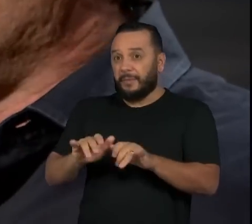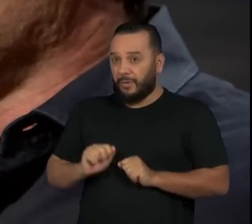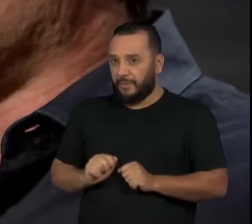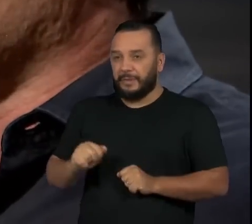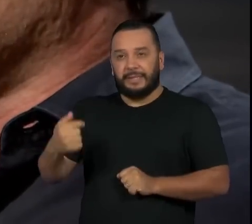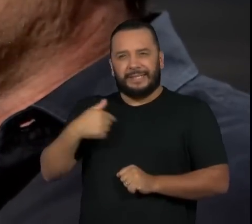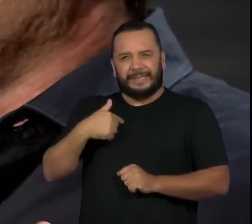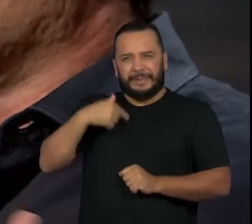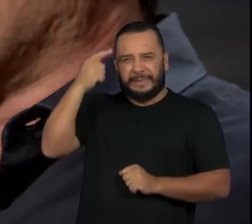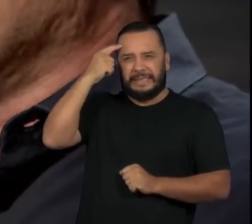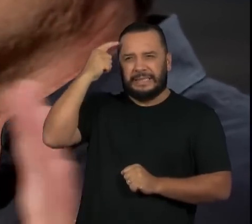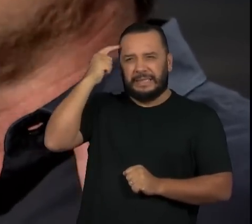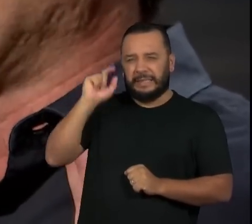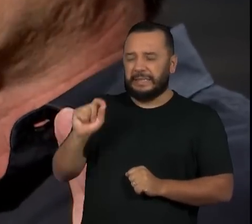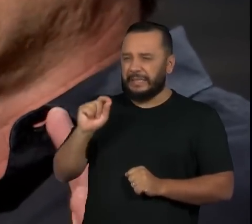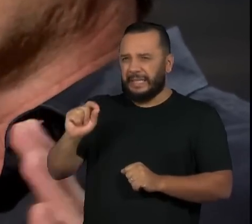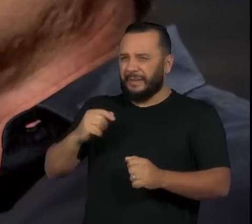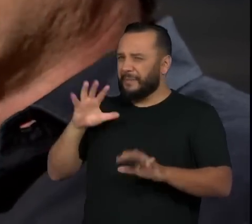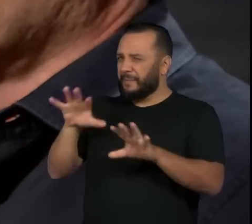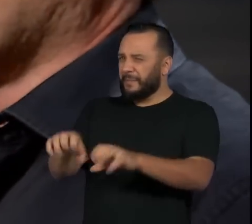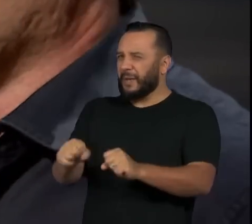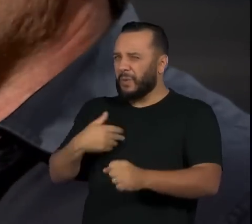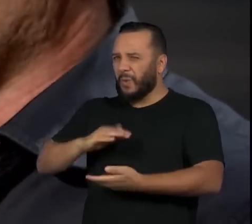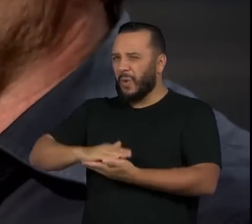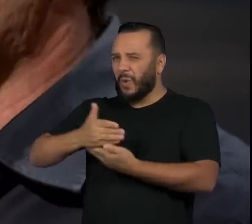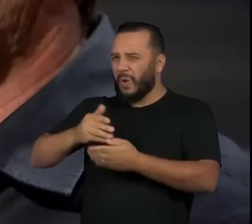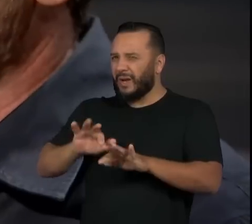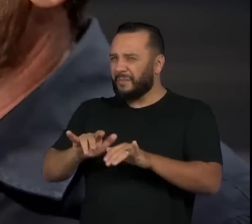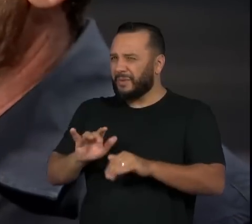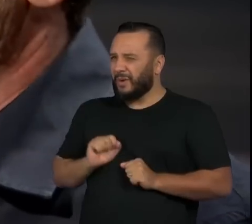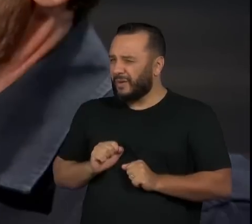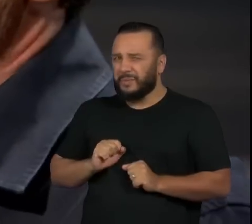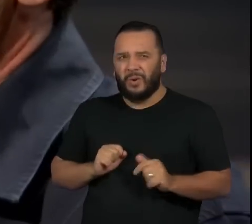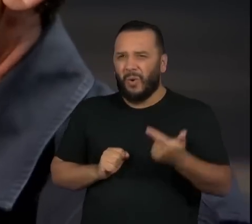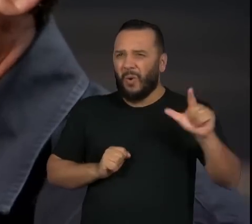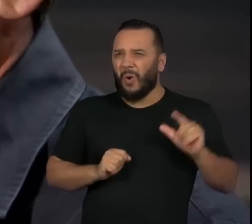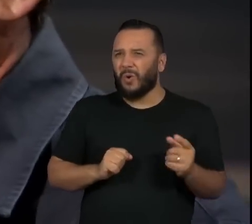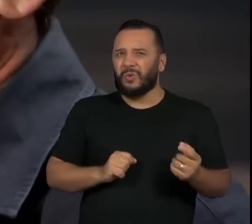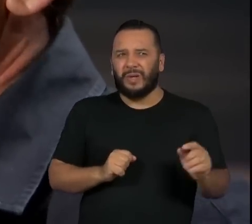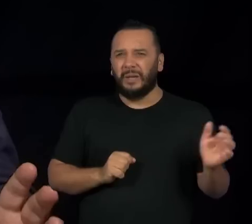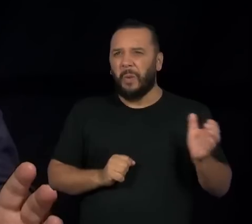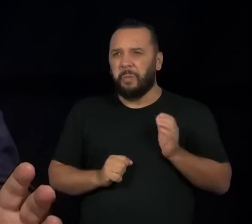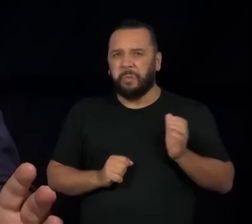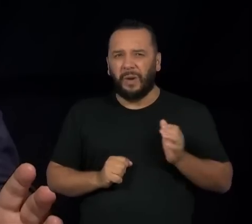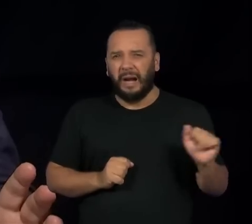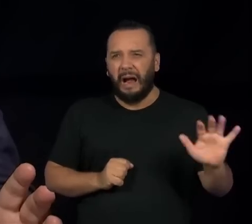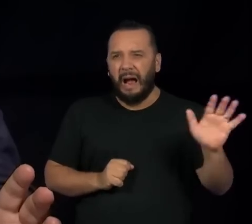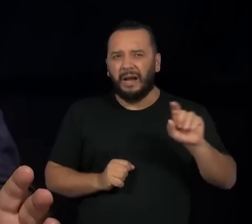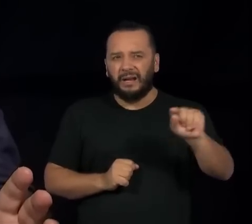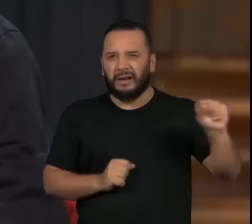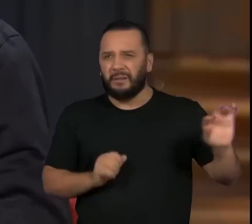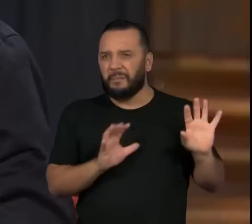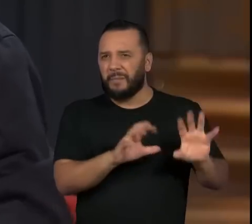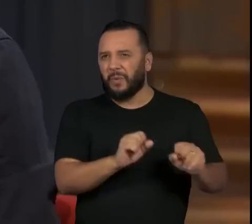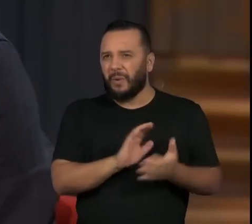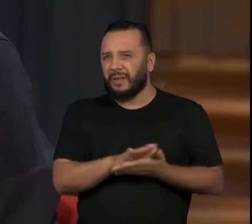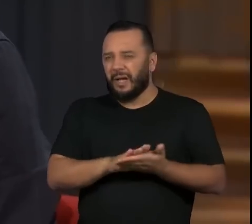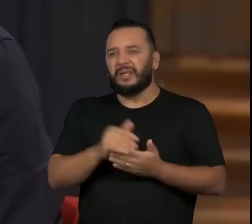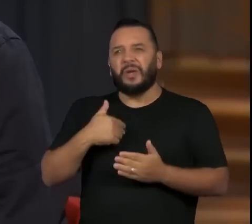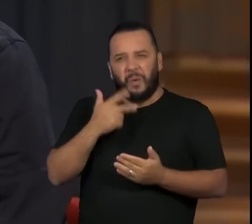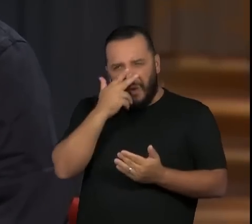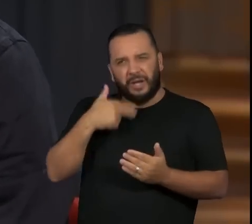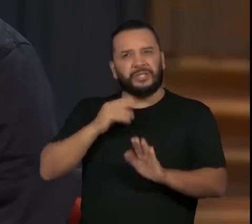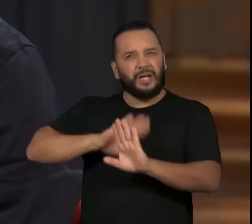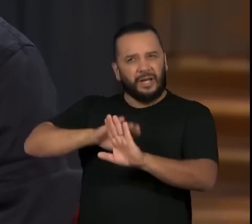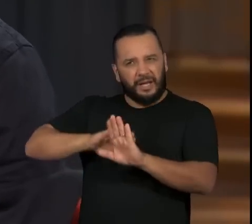primeira coisa que eu fiquei suspeitando era de que era alguma coisa, enfim, política, né? Sim. Porque eu recebo muitas ameaças de